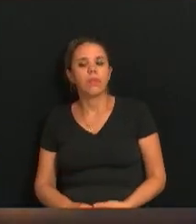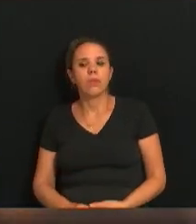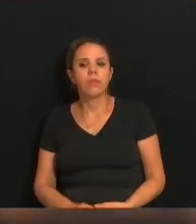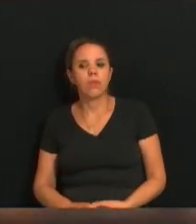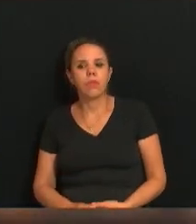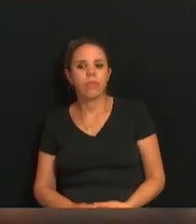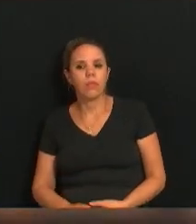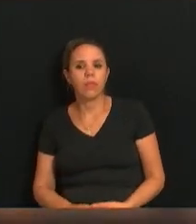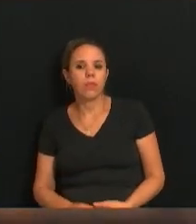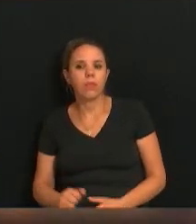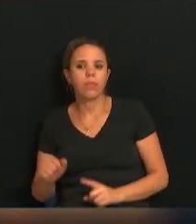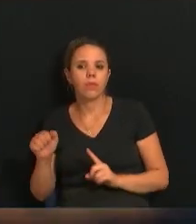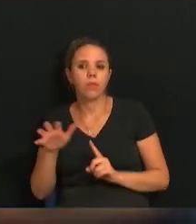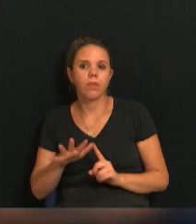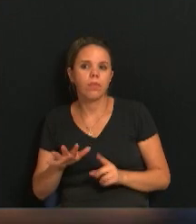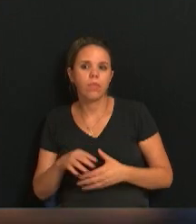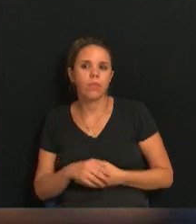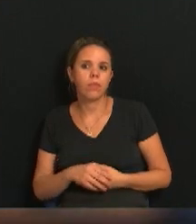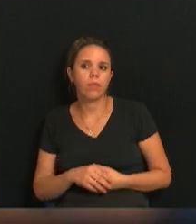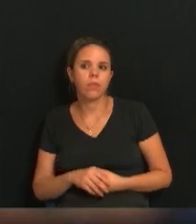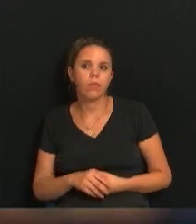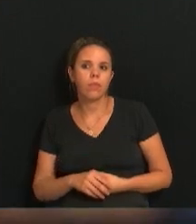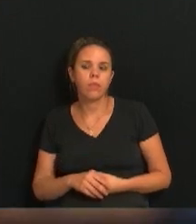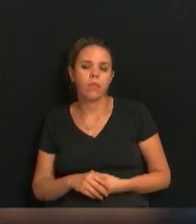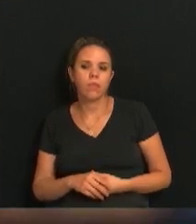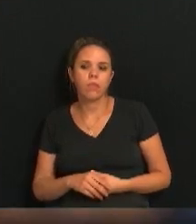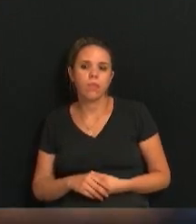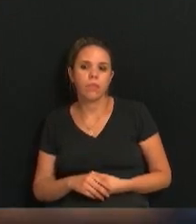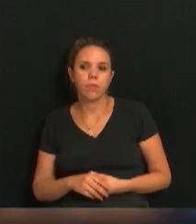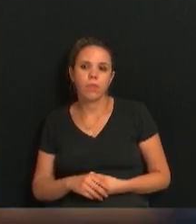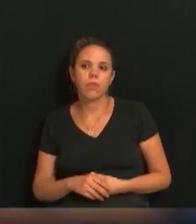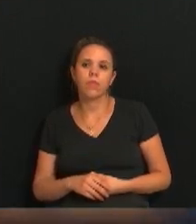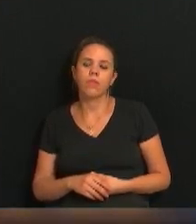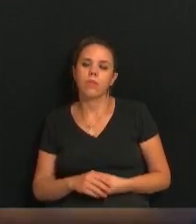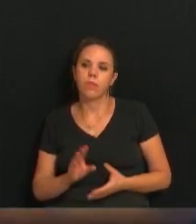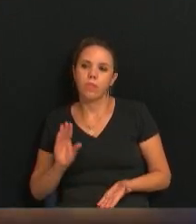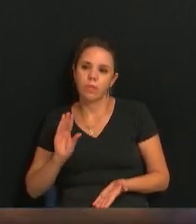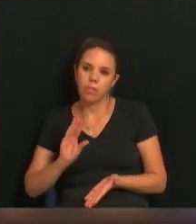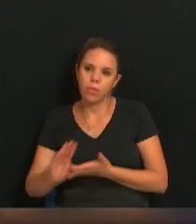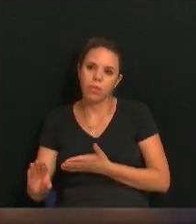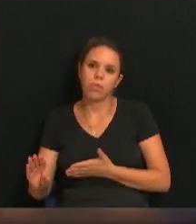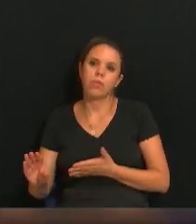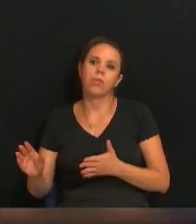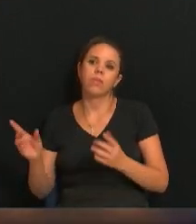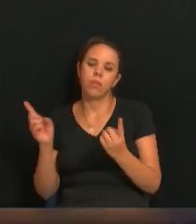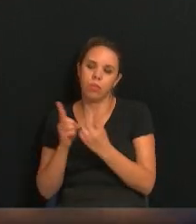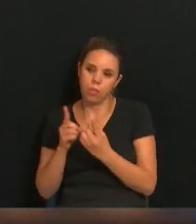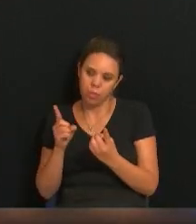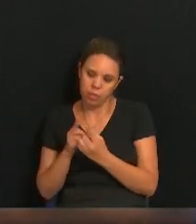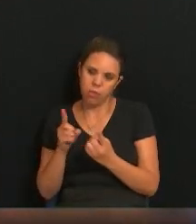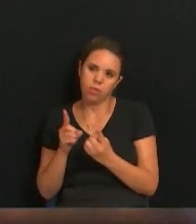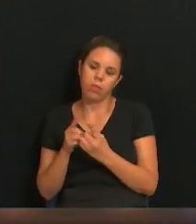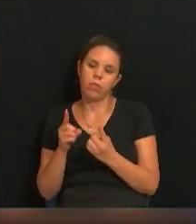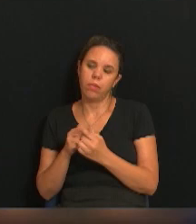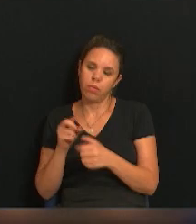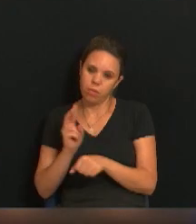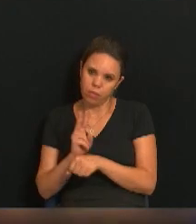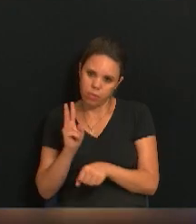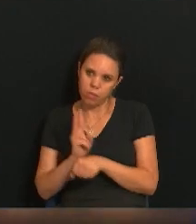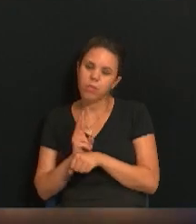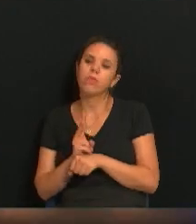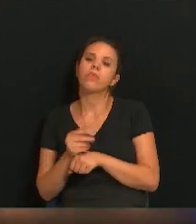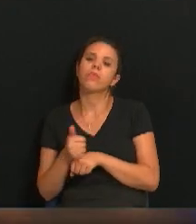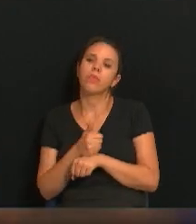organizações da sociedade civil, as organizações que se destinam a prestar o atendimento, o cuidado e a